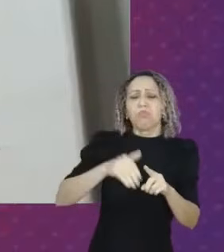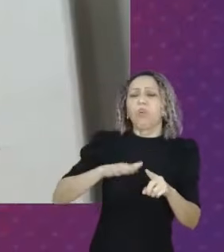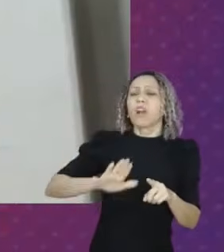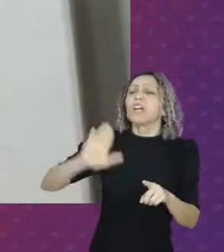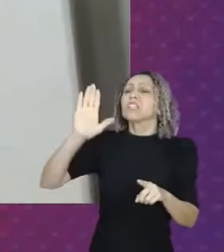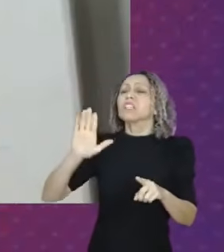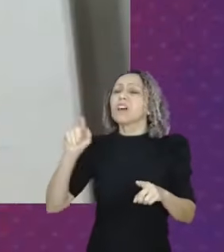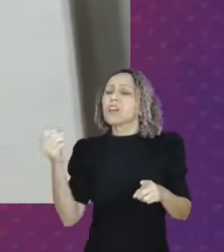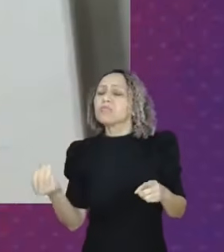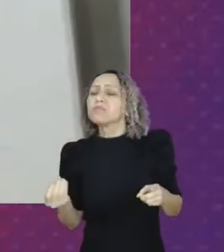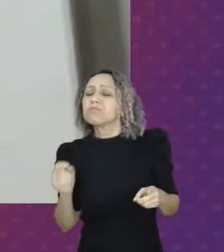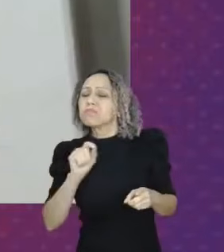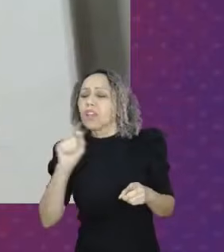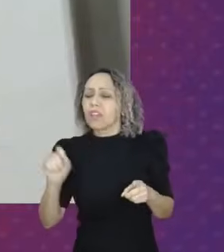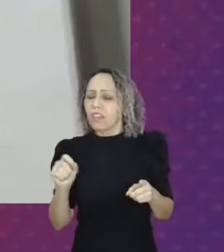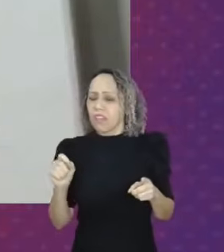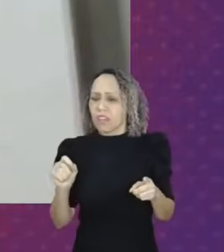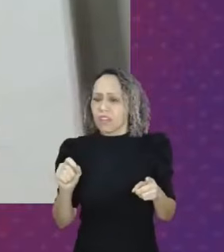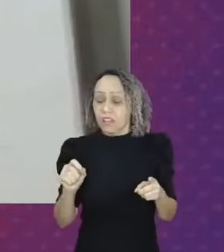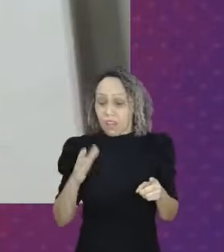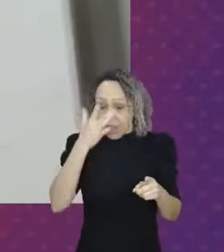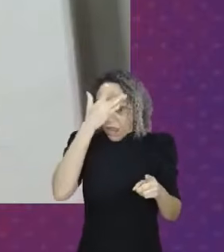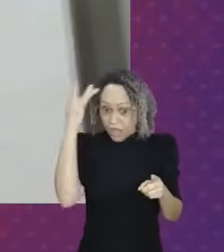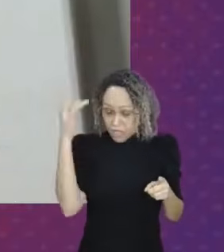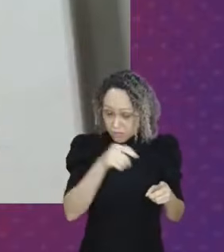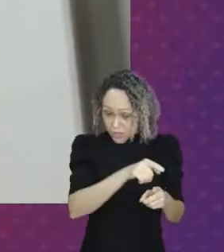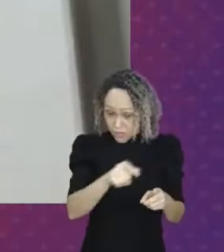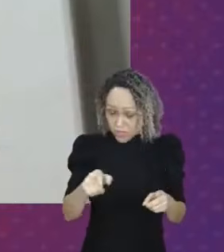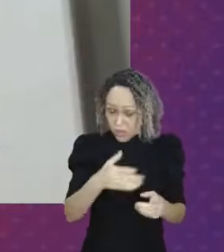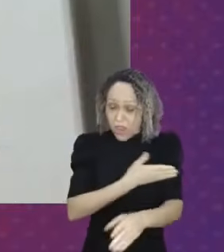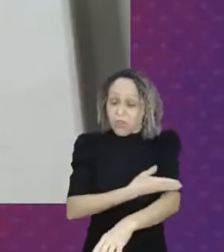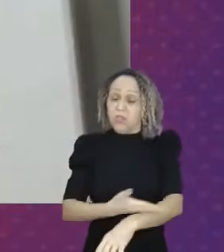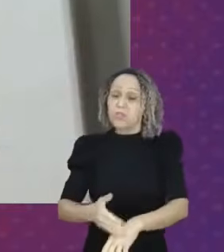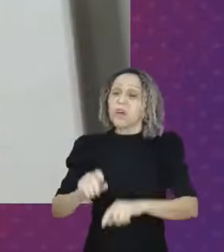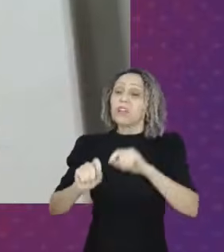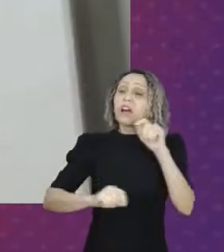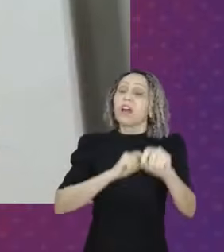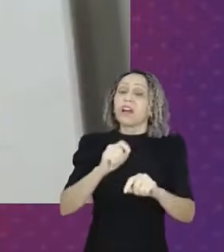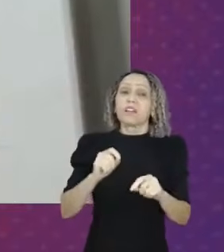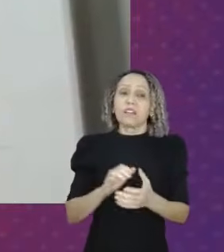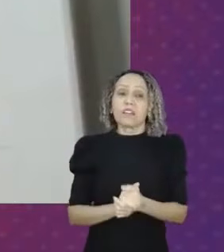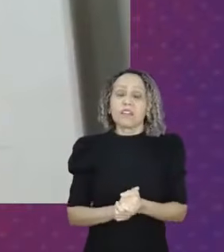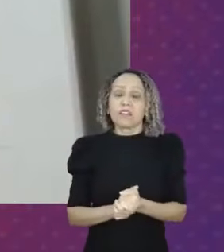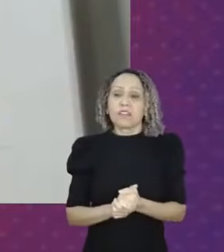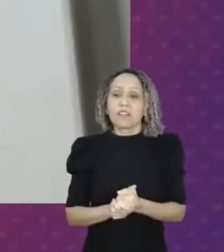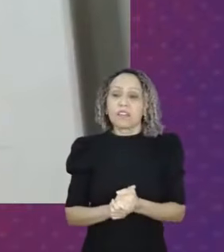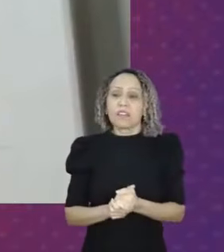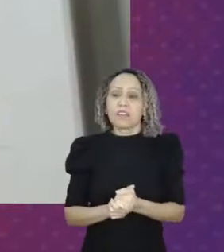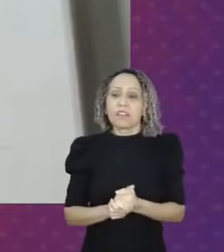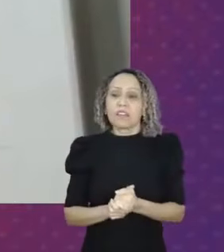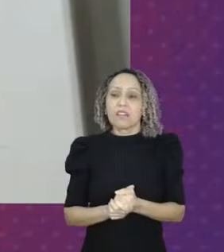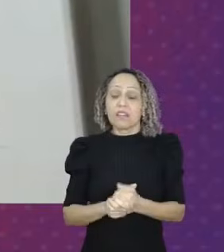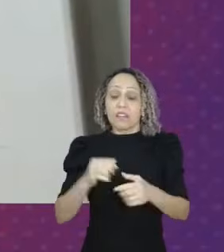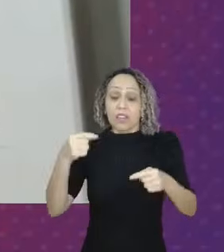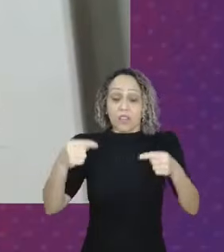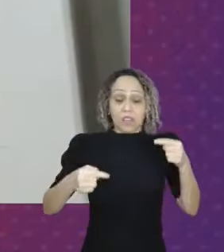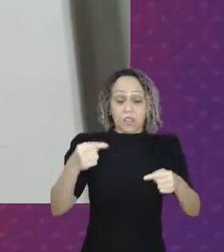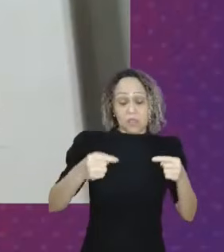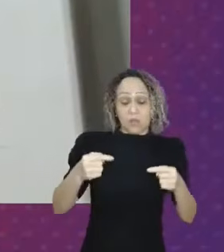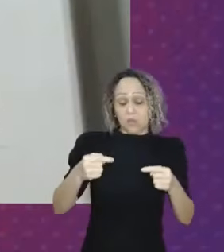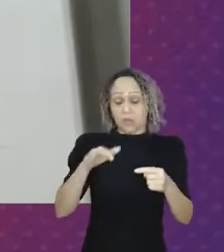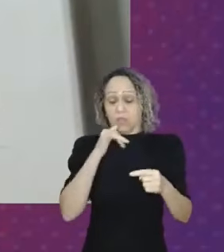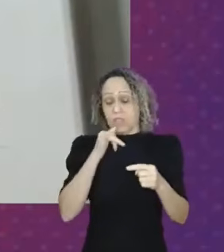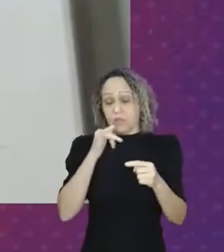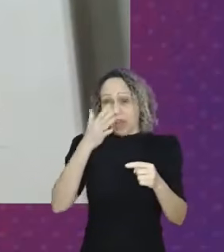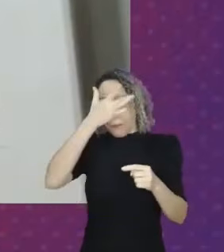trabalho. Isso é um diferencial. As pessoas estão acostumadas a ver o político lá no seu